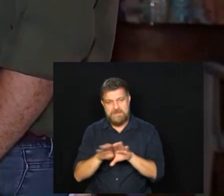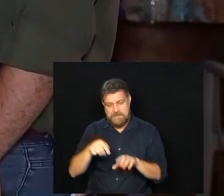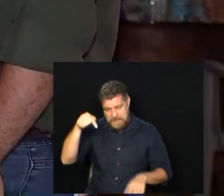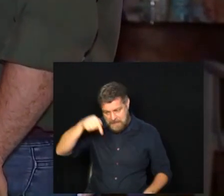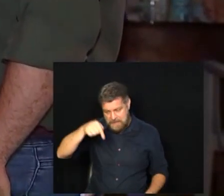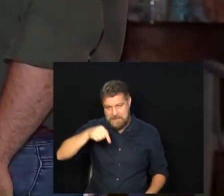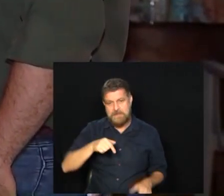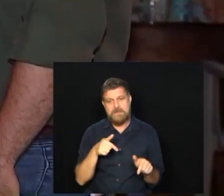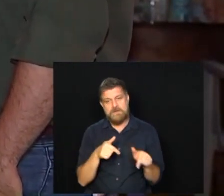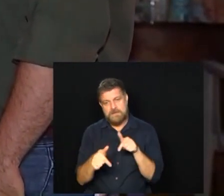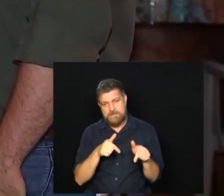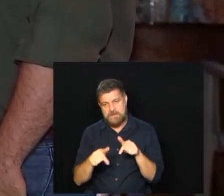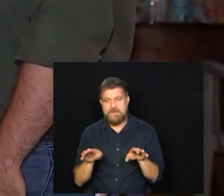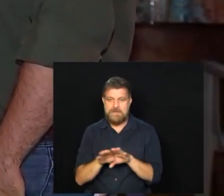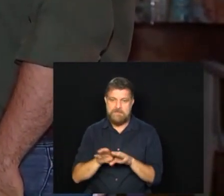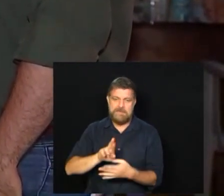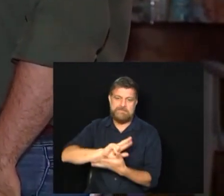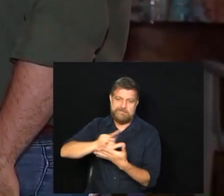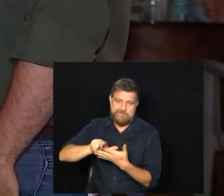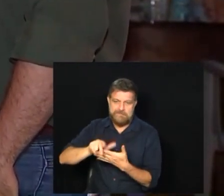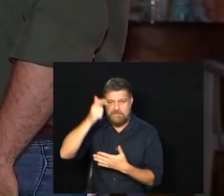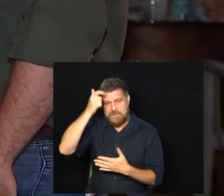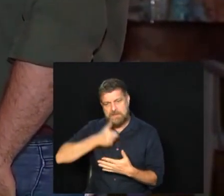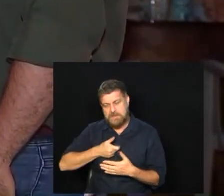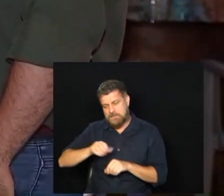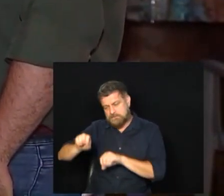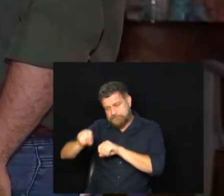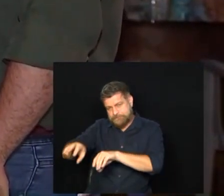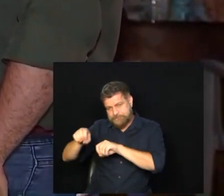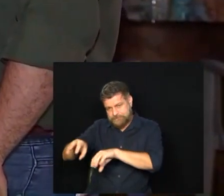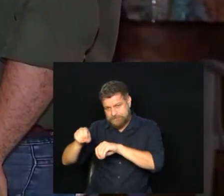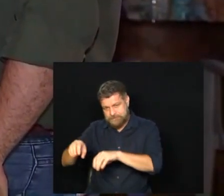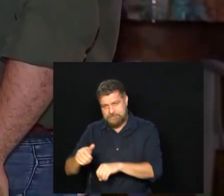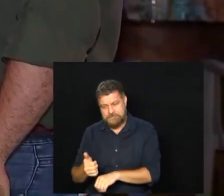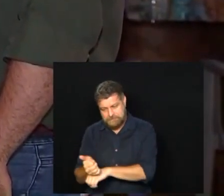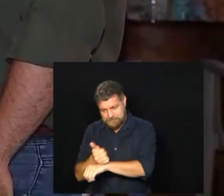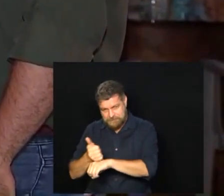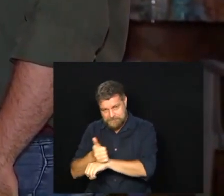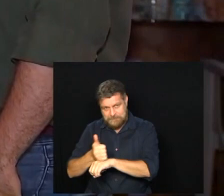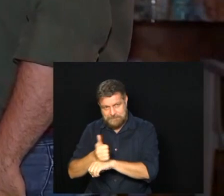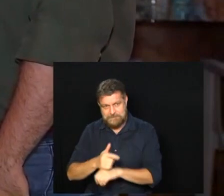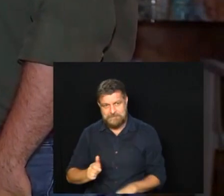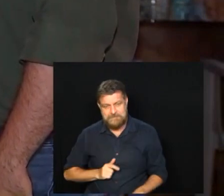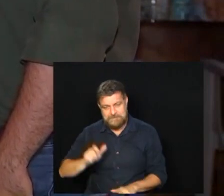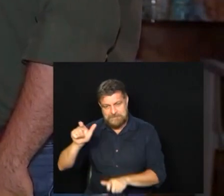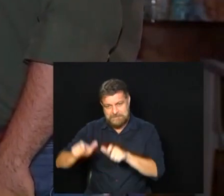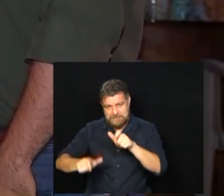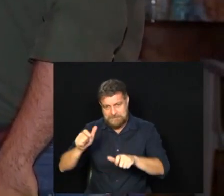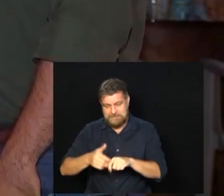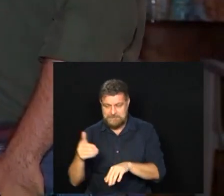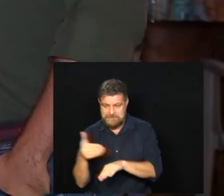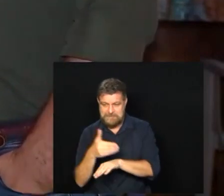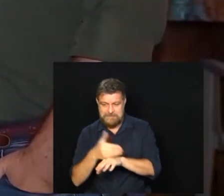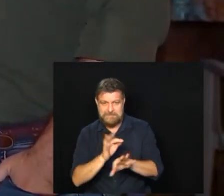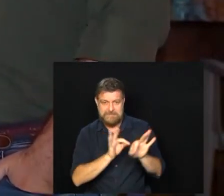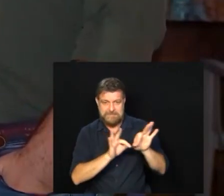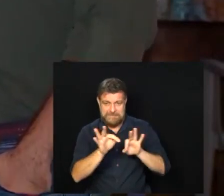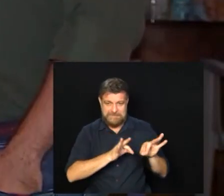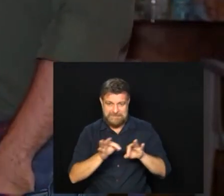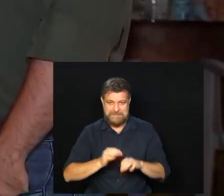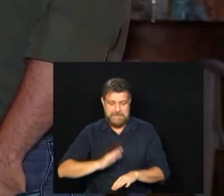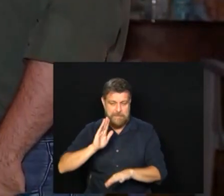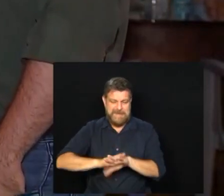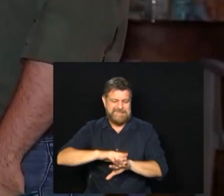espaço, mas faço outras coisas também. Sou educadora, né? A maior parte das pessoas que compõem o projeto aqui, elas fazem várias